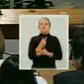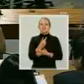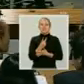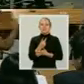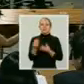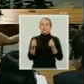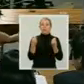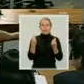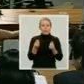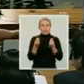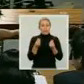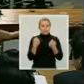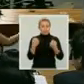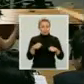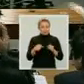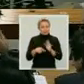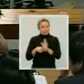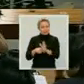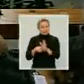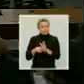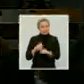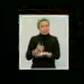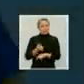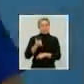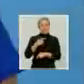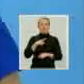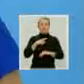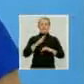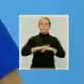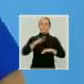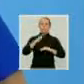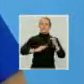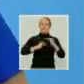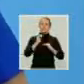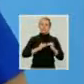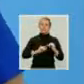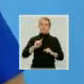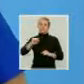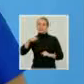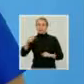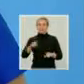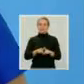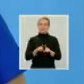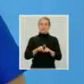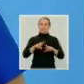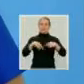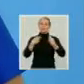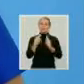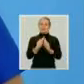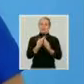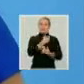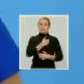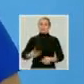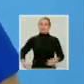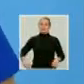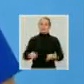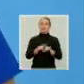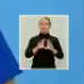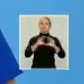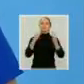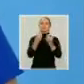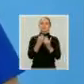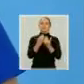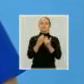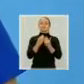as necessidades podem ser atendidas com qualidade. No próximo bloco, uma audiência pública na Comissão de Assuntos